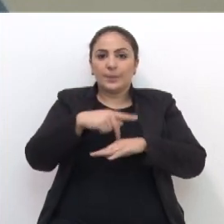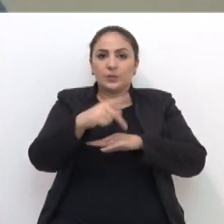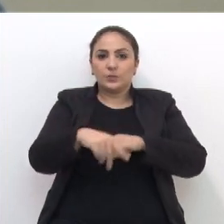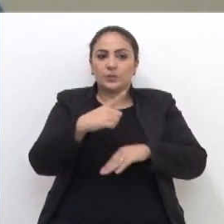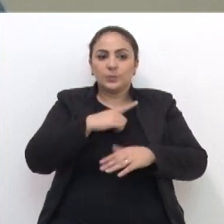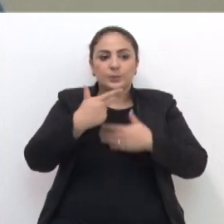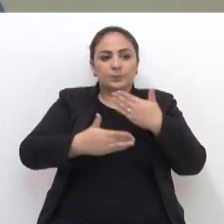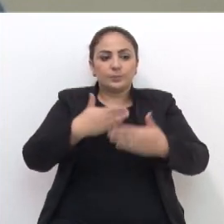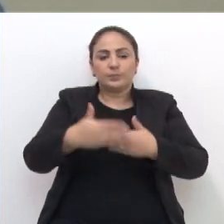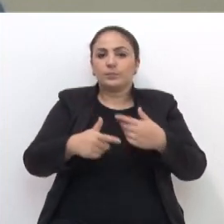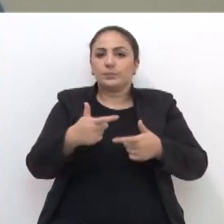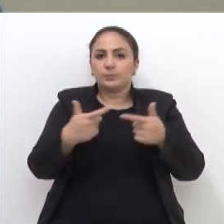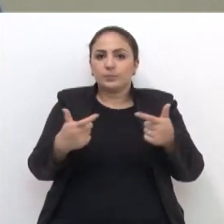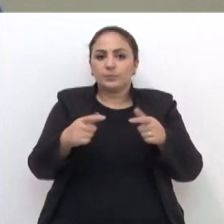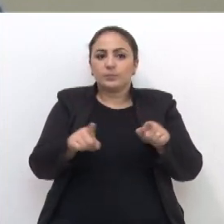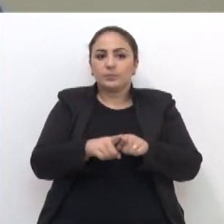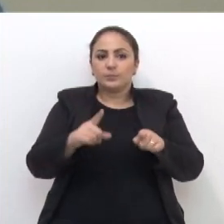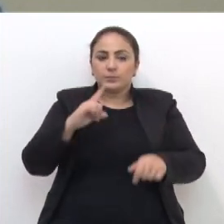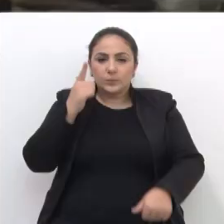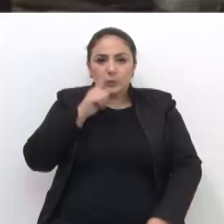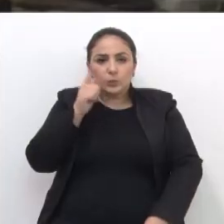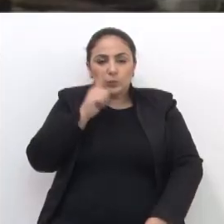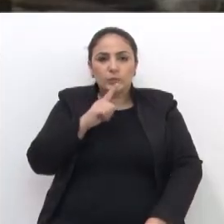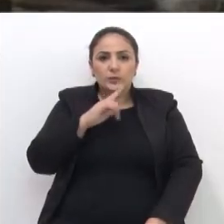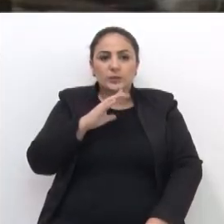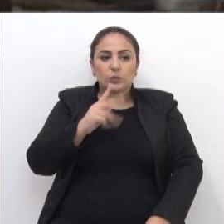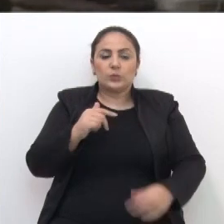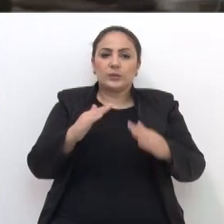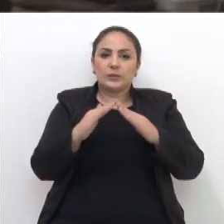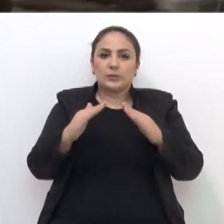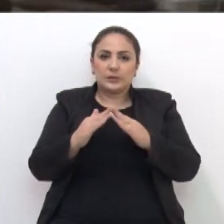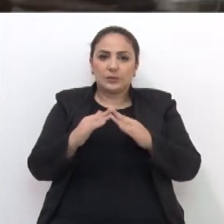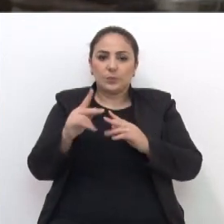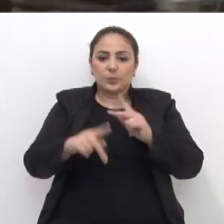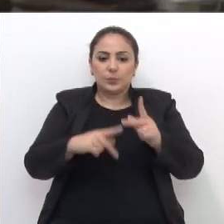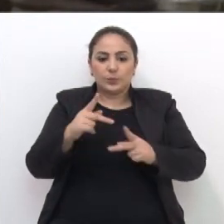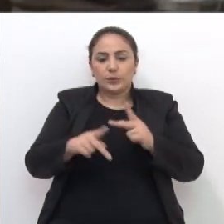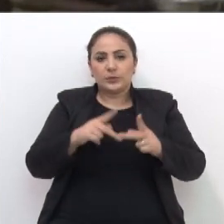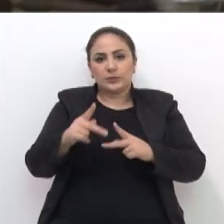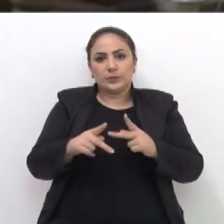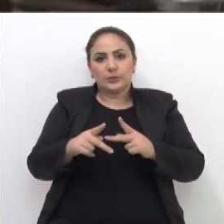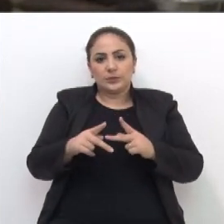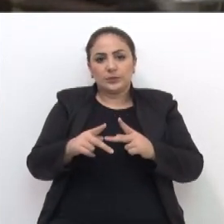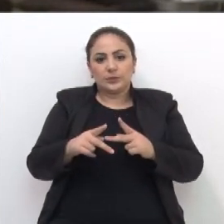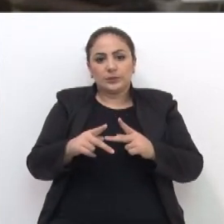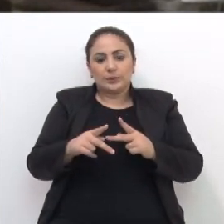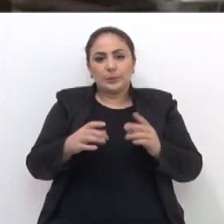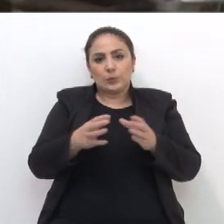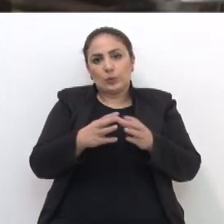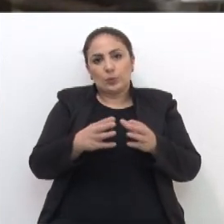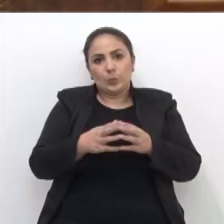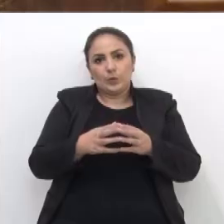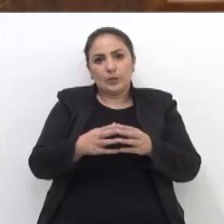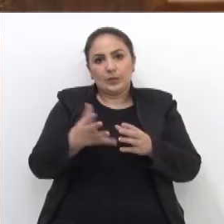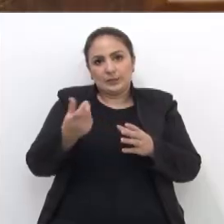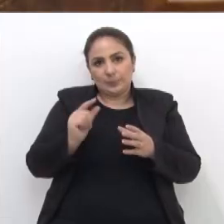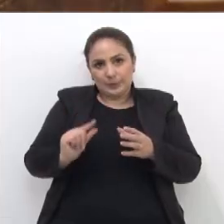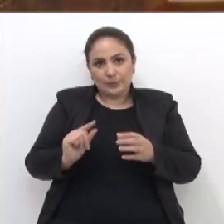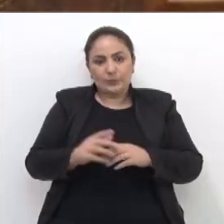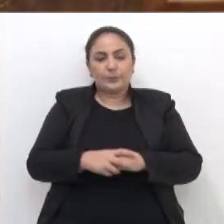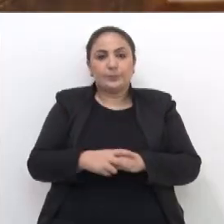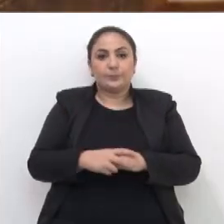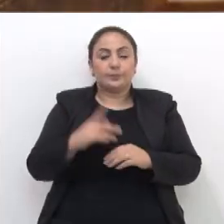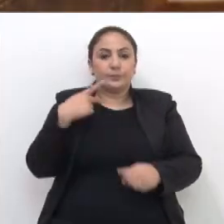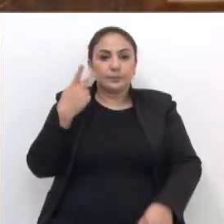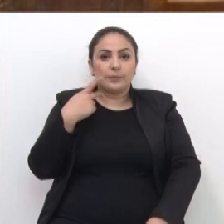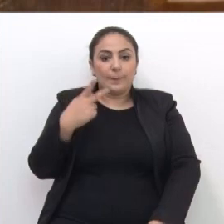pela Comissão de Constituição e Justiça, reforçou a importância da matéria e da participação popular. Nós temos agora, nos